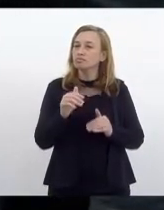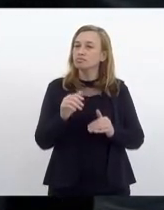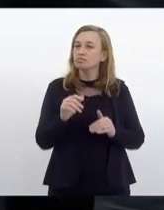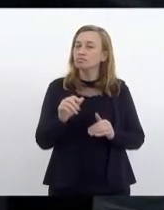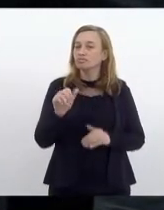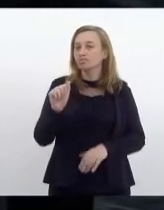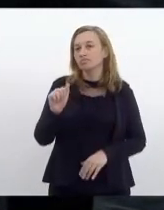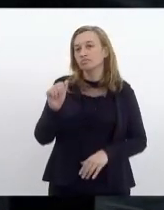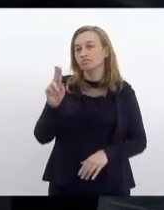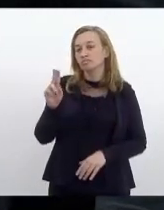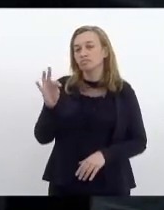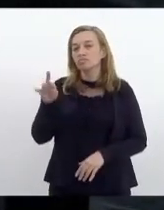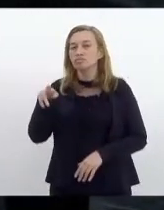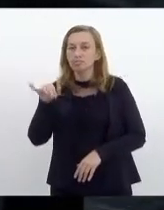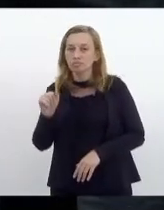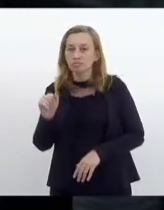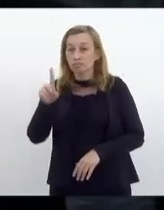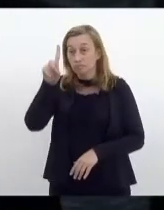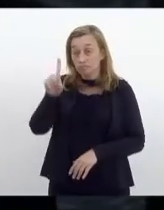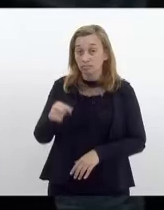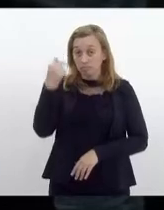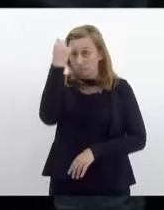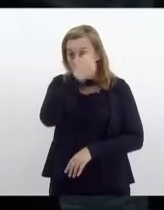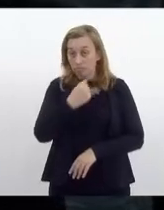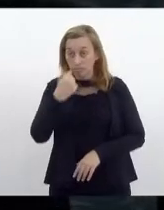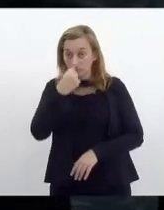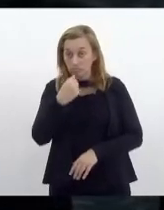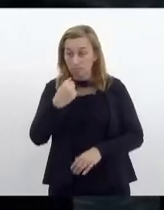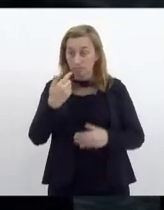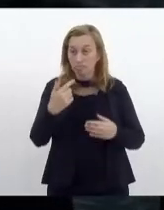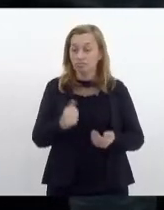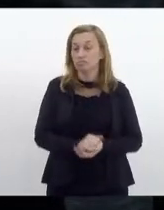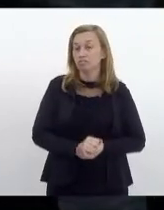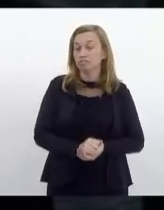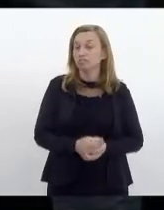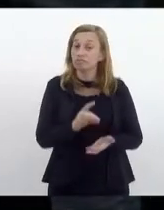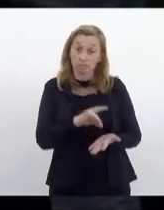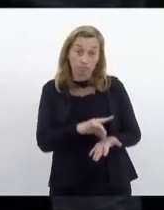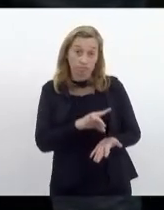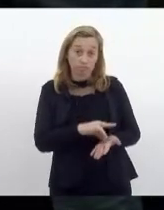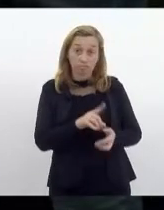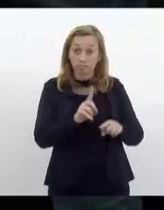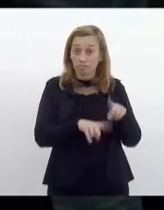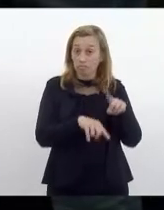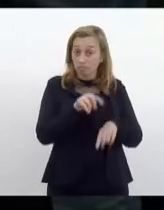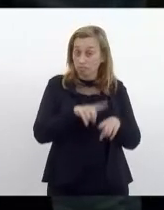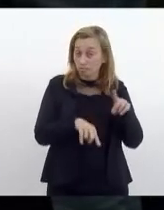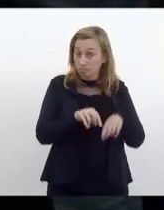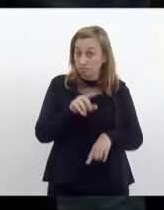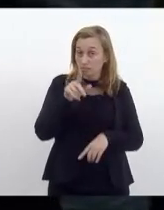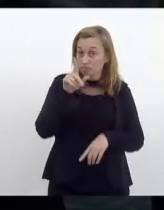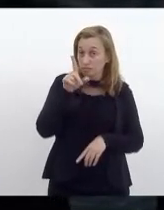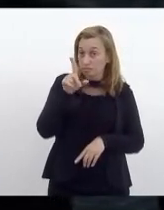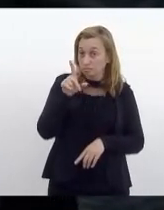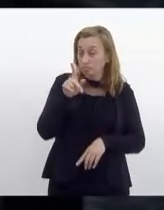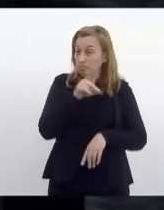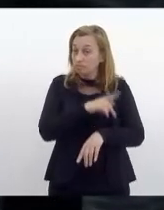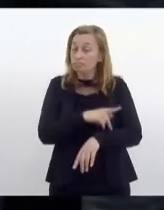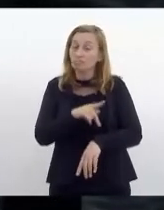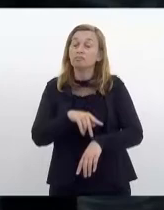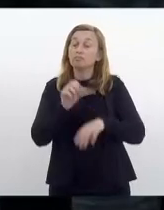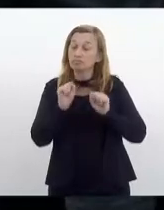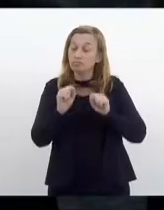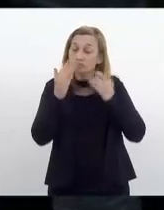de copyright, direitos autorais do corpo docente, porque, na verdade, os materiais didático-pedagógicos podem